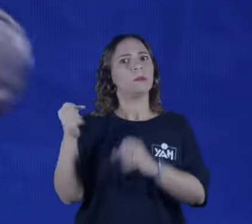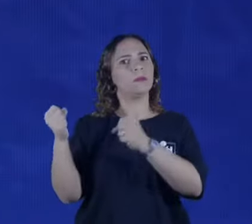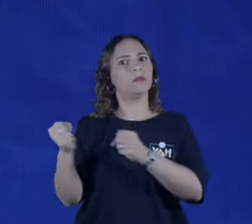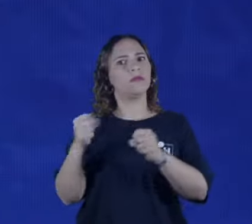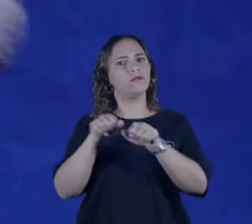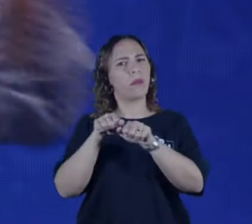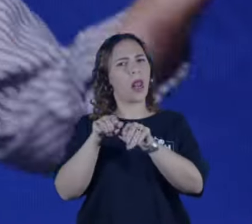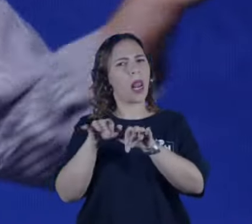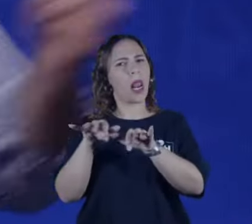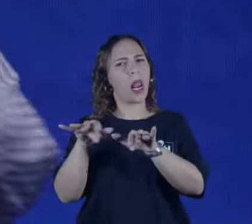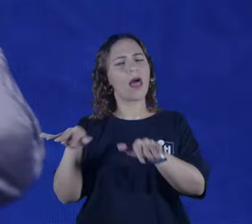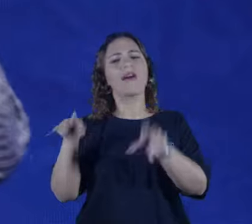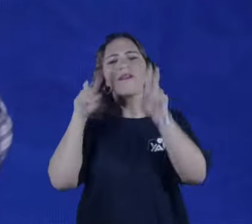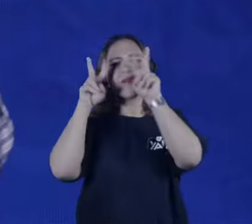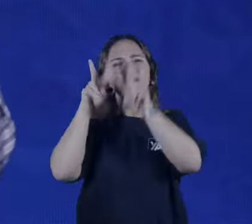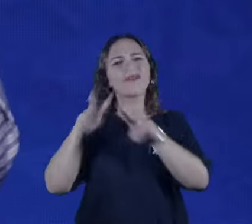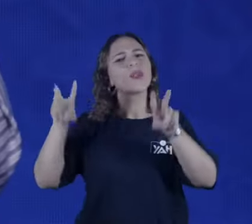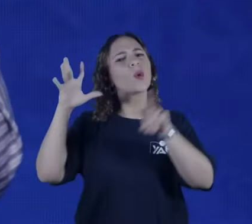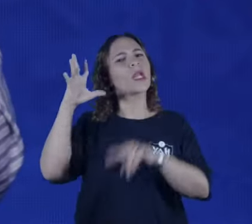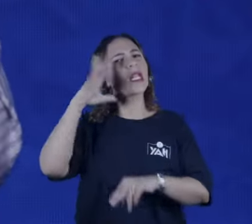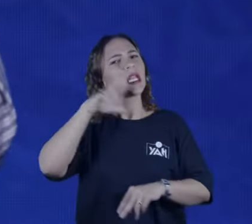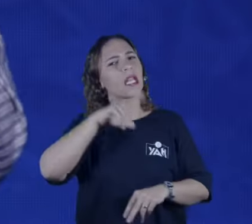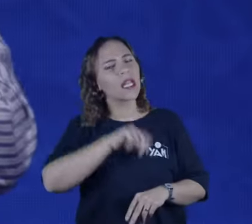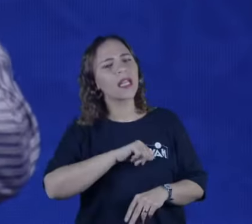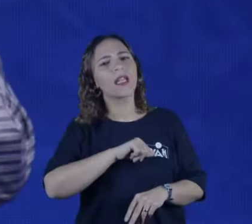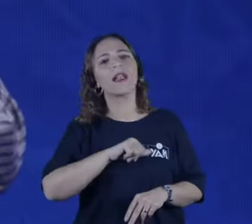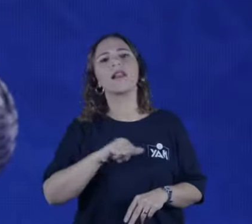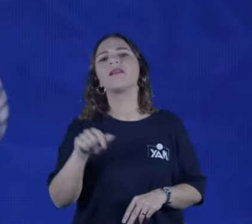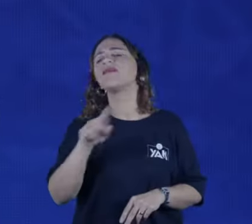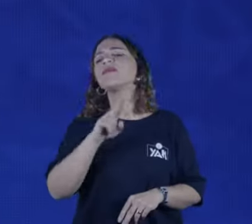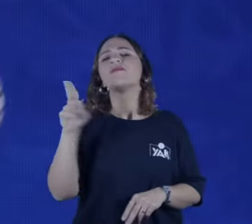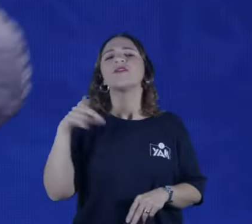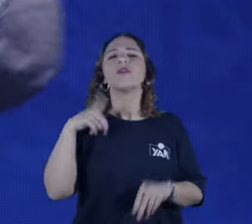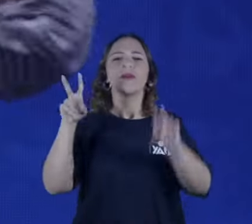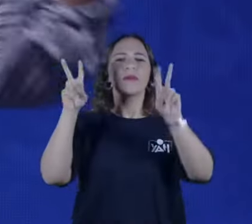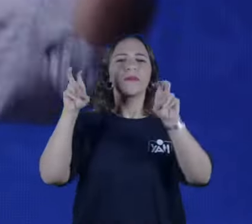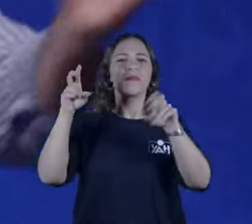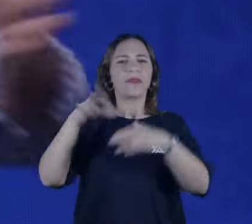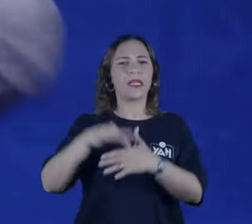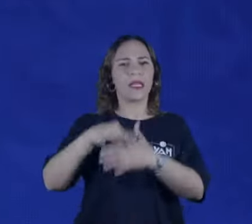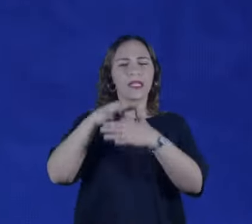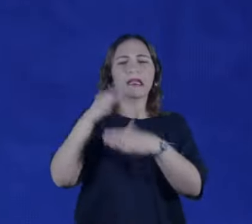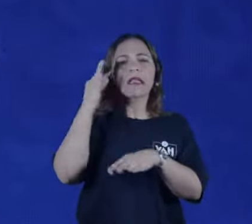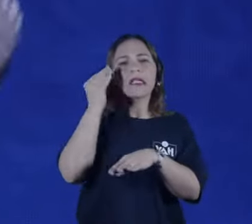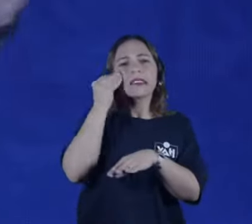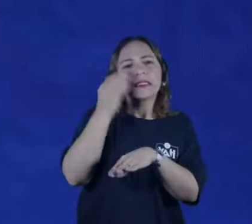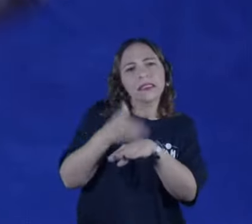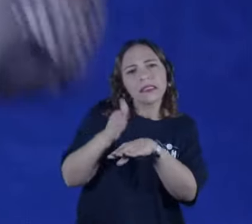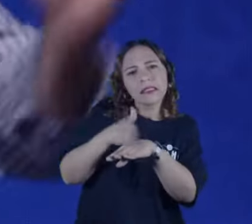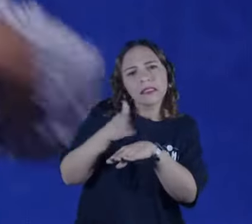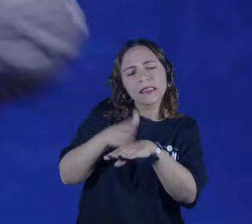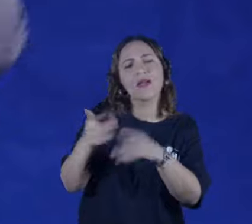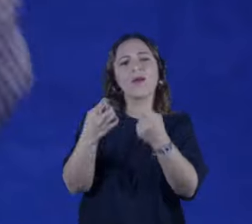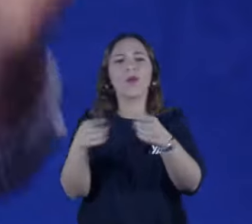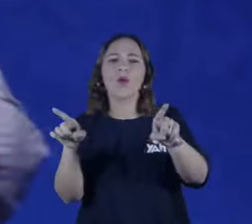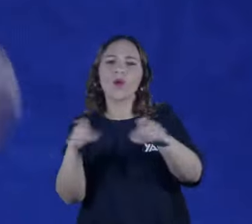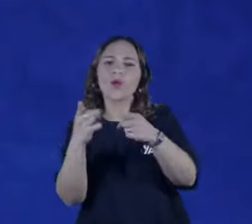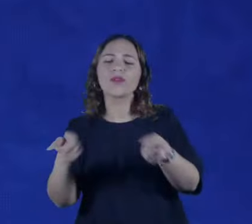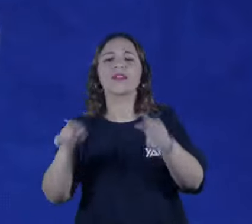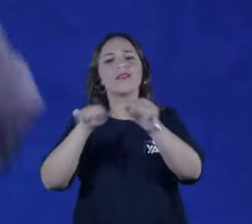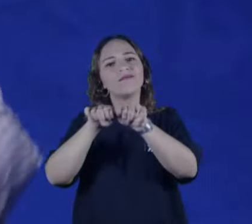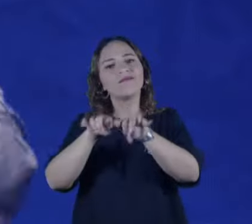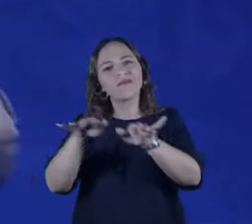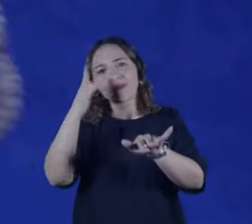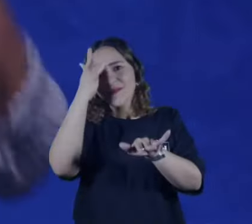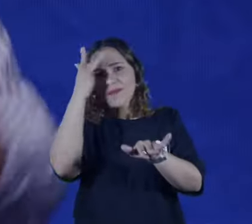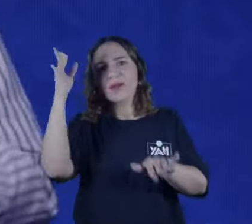Começou com uma visão linda do Jaime Kemp, de treinar jovens através da música para levar as